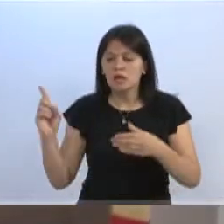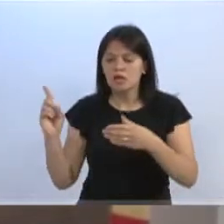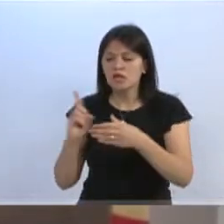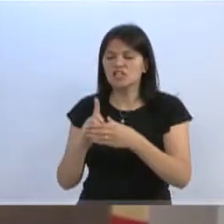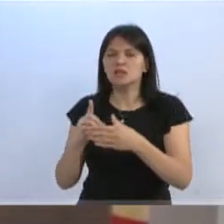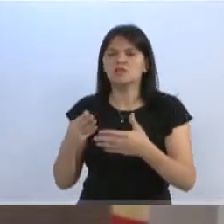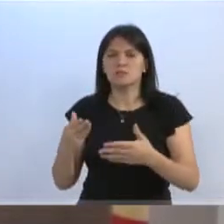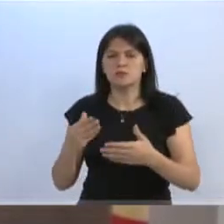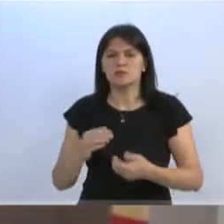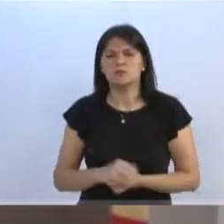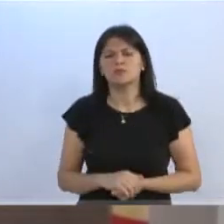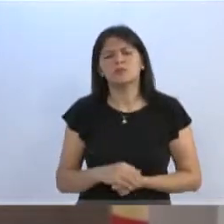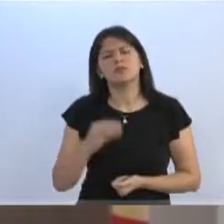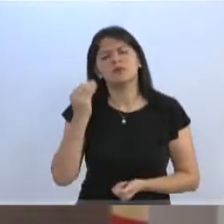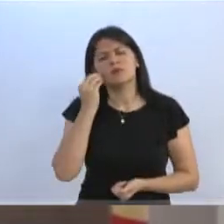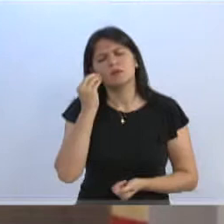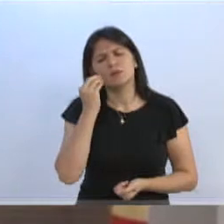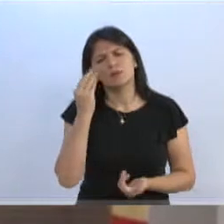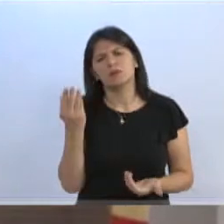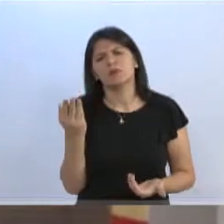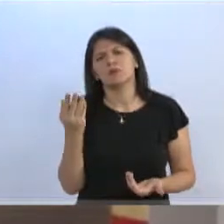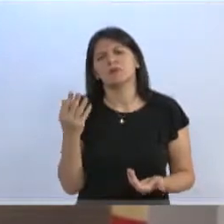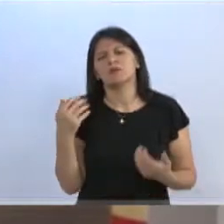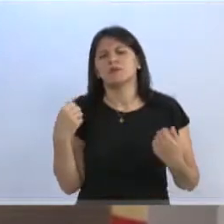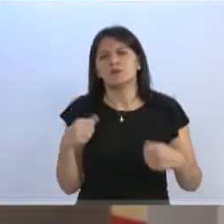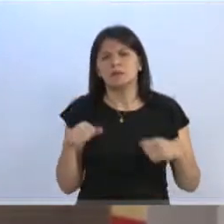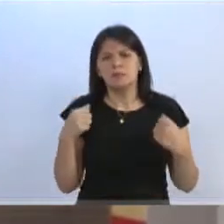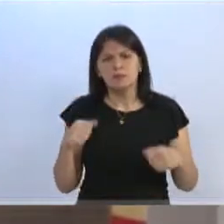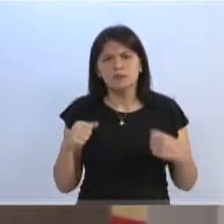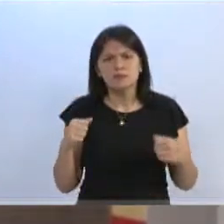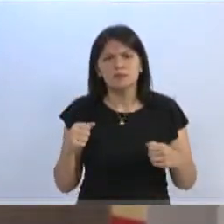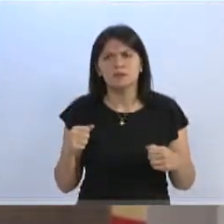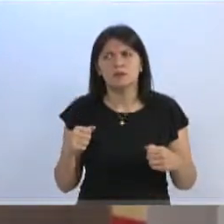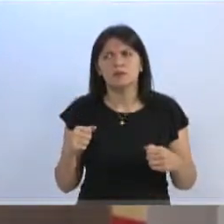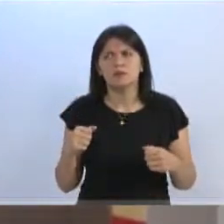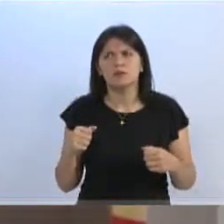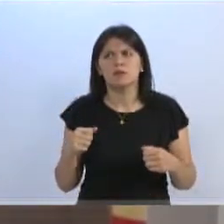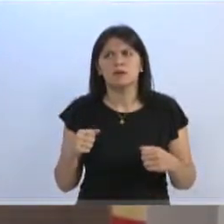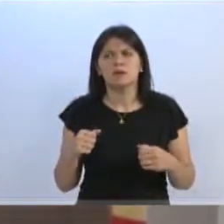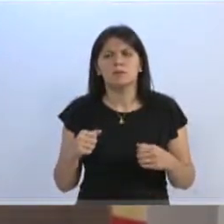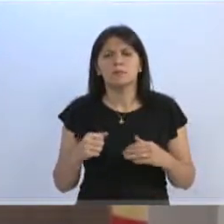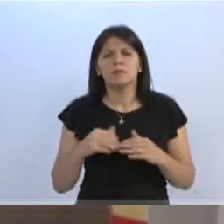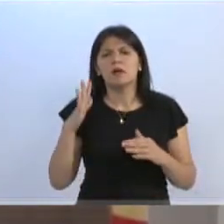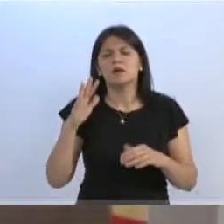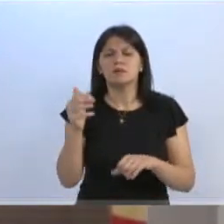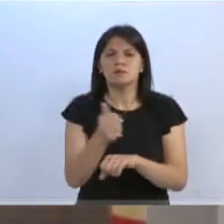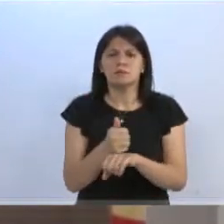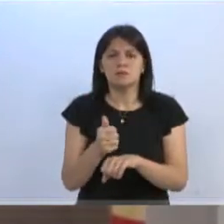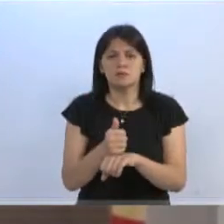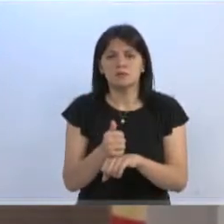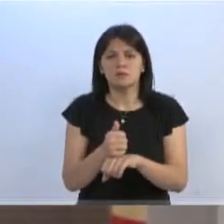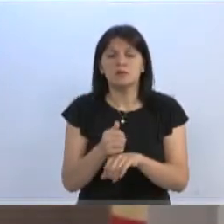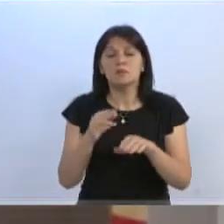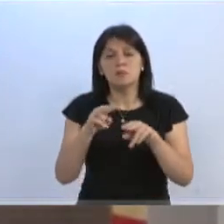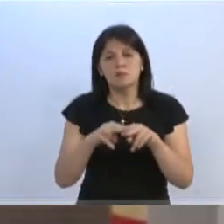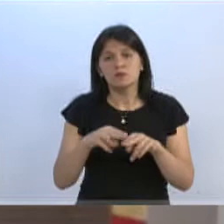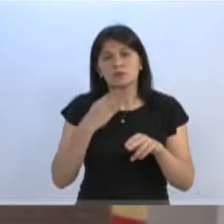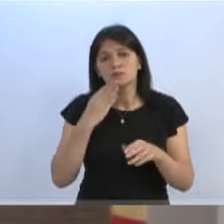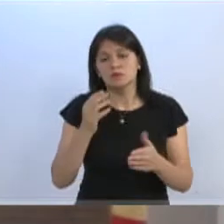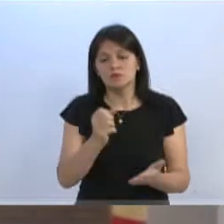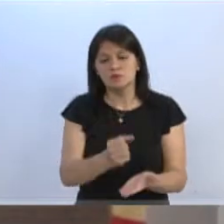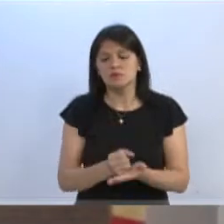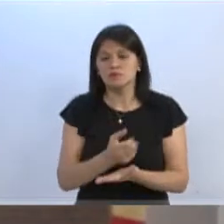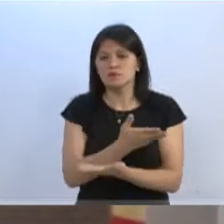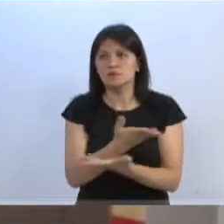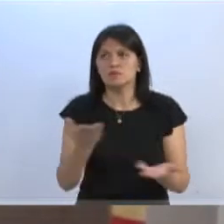É claro que isso vai desaguar na necessidade de instrumentalização, e aí é que eu venho buscar o apoio de Vossa Excelência.